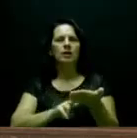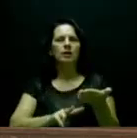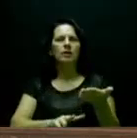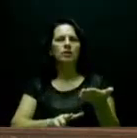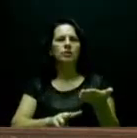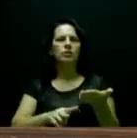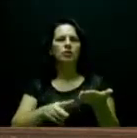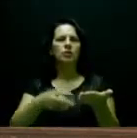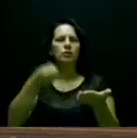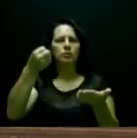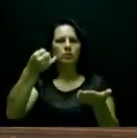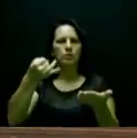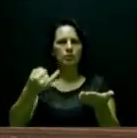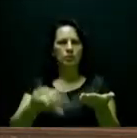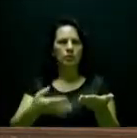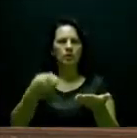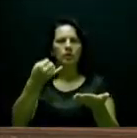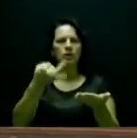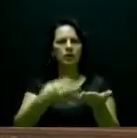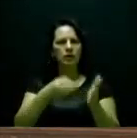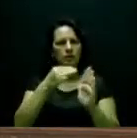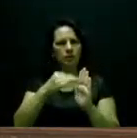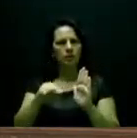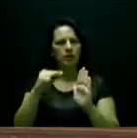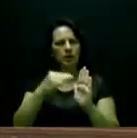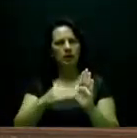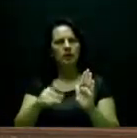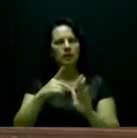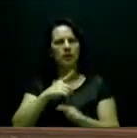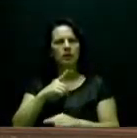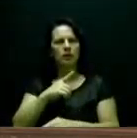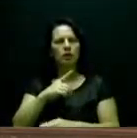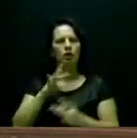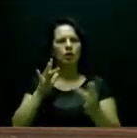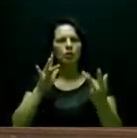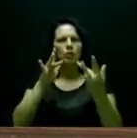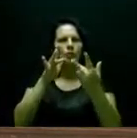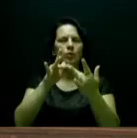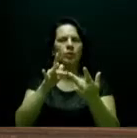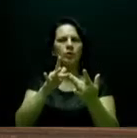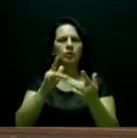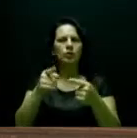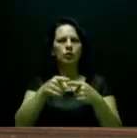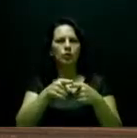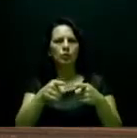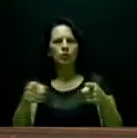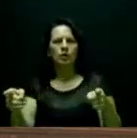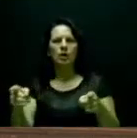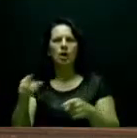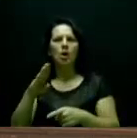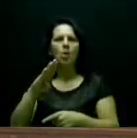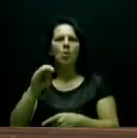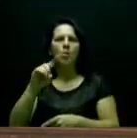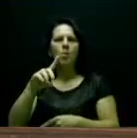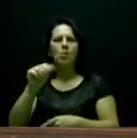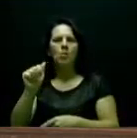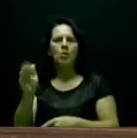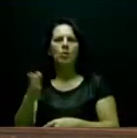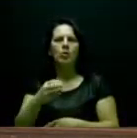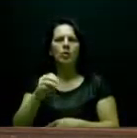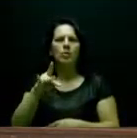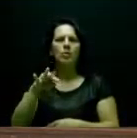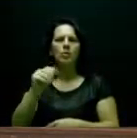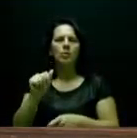encontra-se devidamente acompanhada de mensagem explicativa, onde se assevera que tem por objetivo prorrogar o auxílio moradia, instituído pela Lei